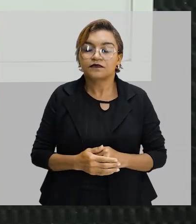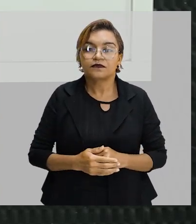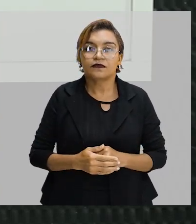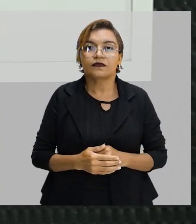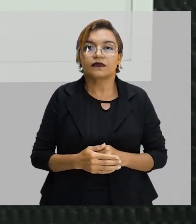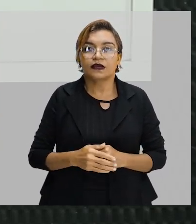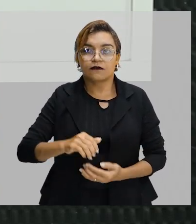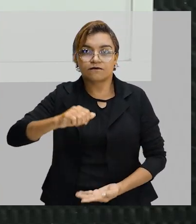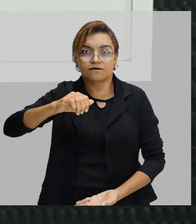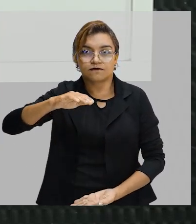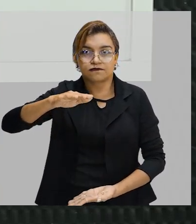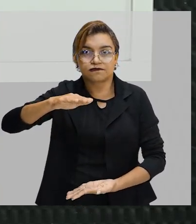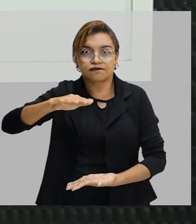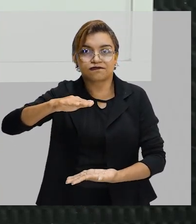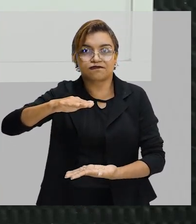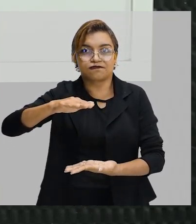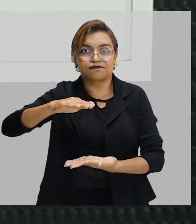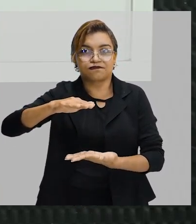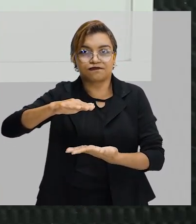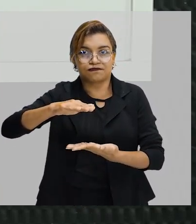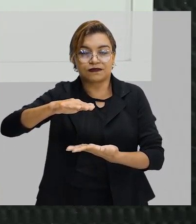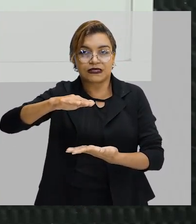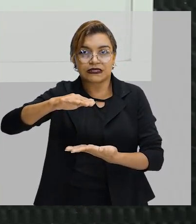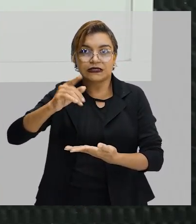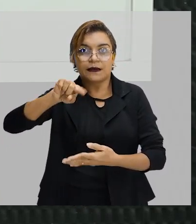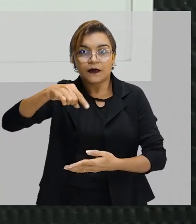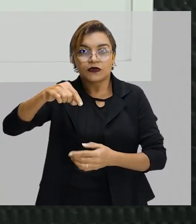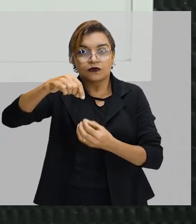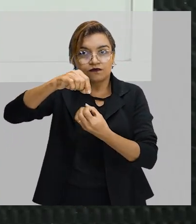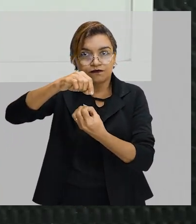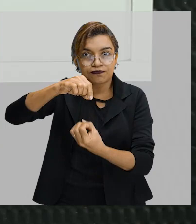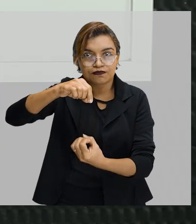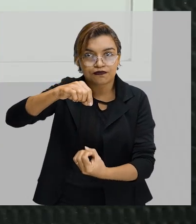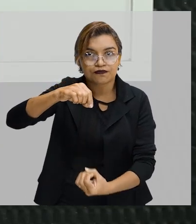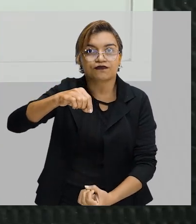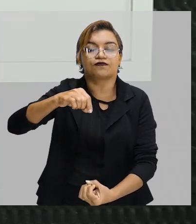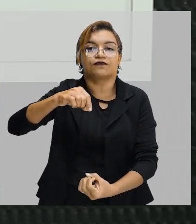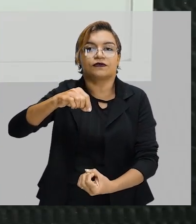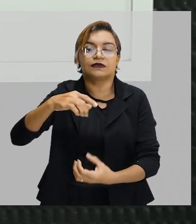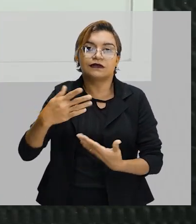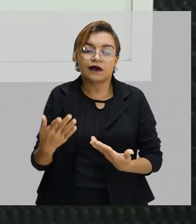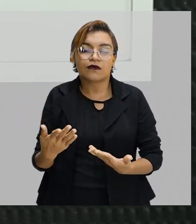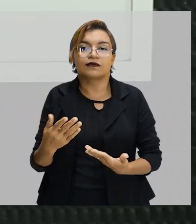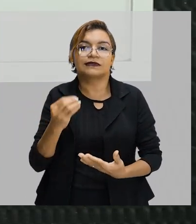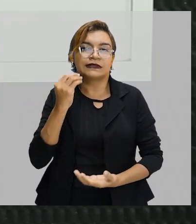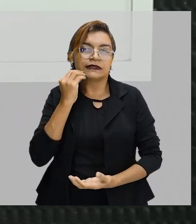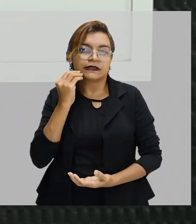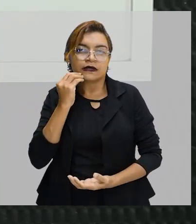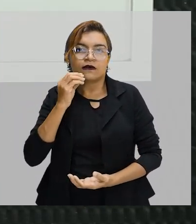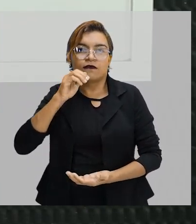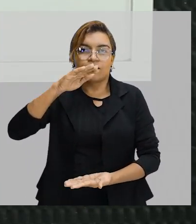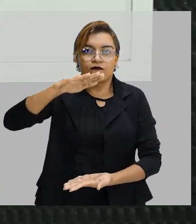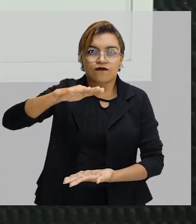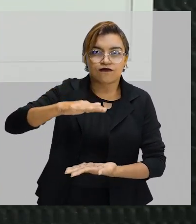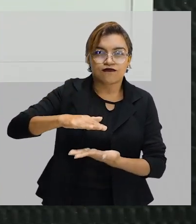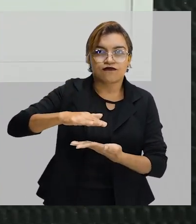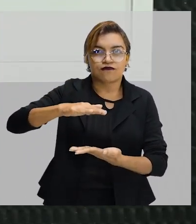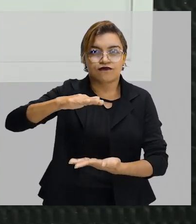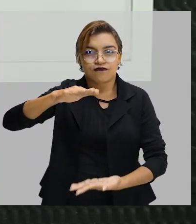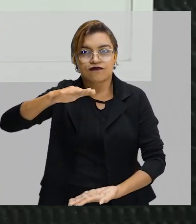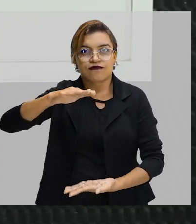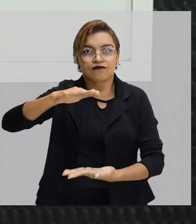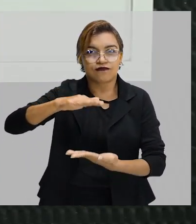e vai novamente empurrar ela para baixo. Então aqui eles vão ficar competindo, não é?